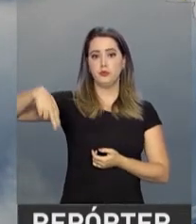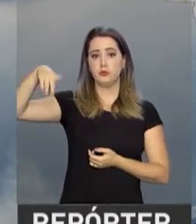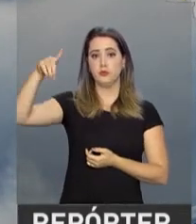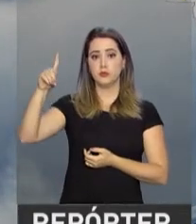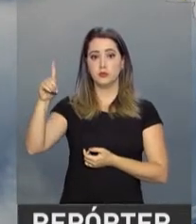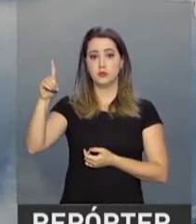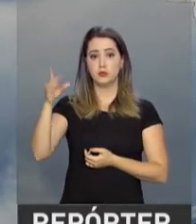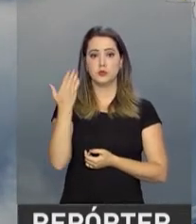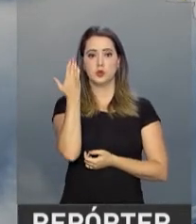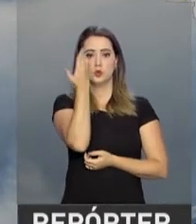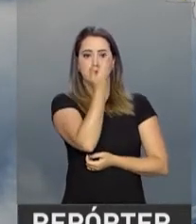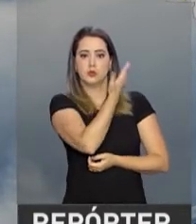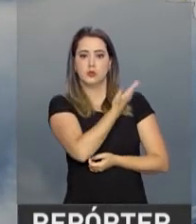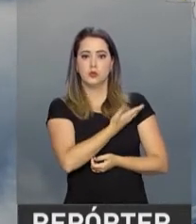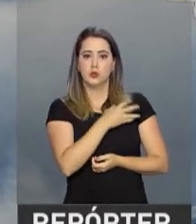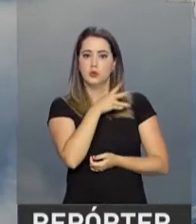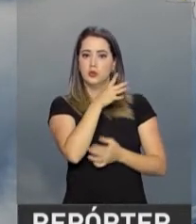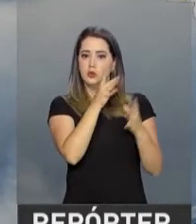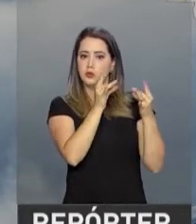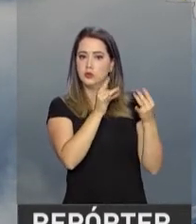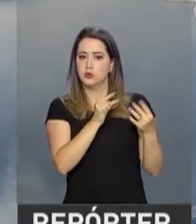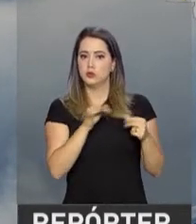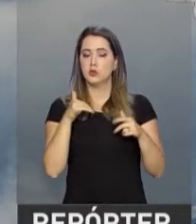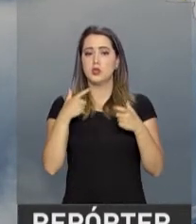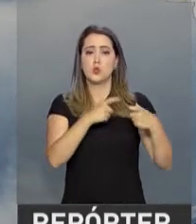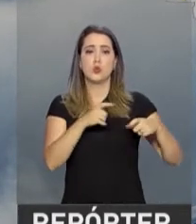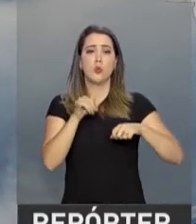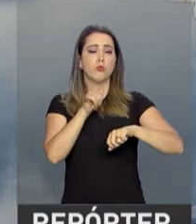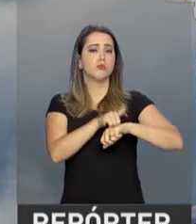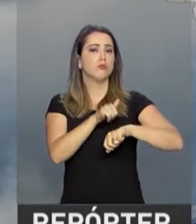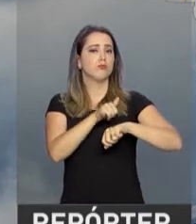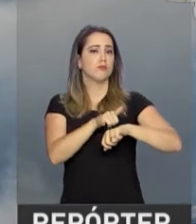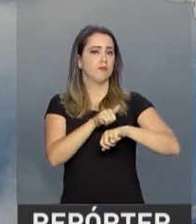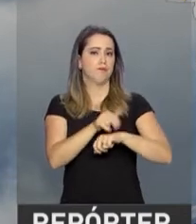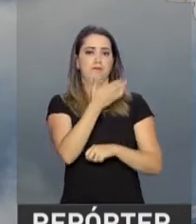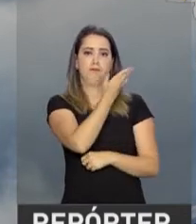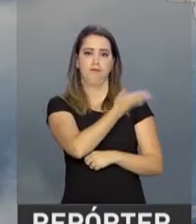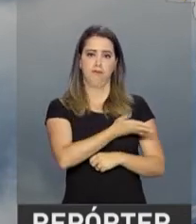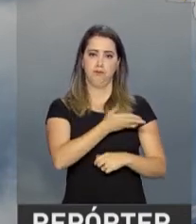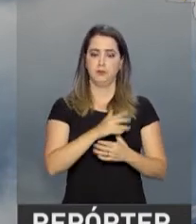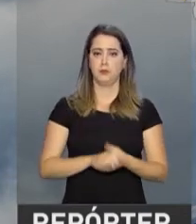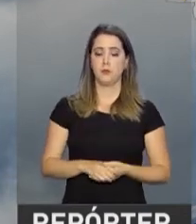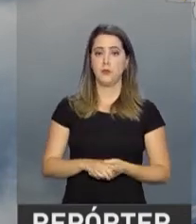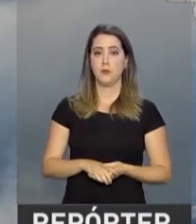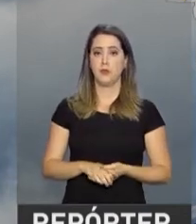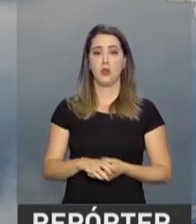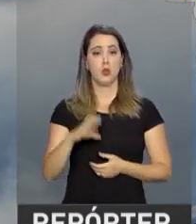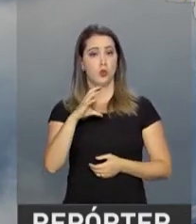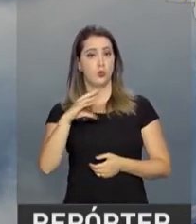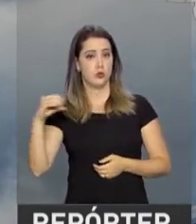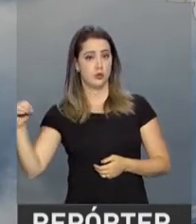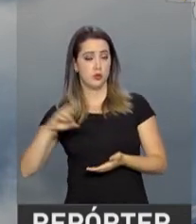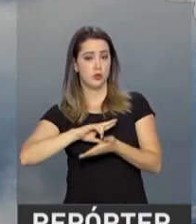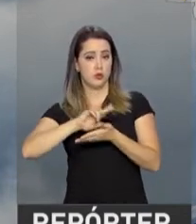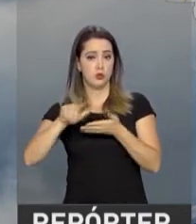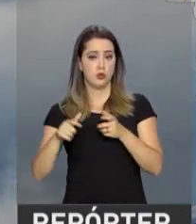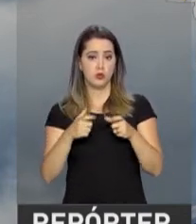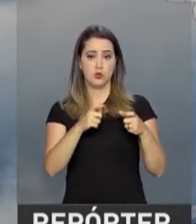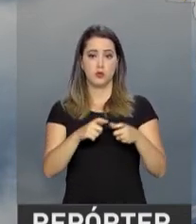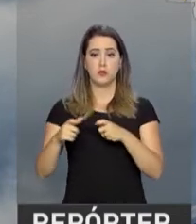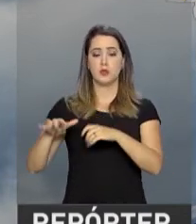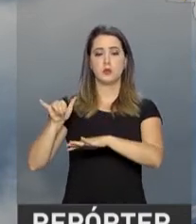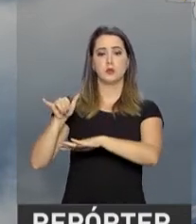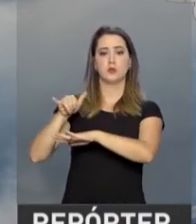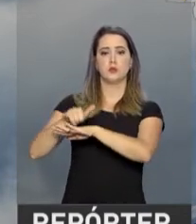e aracaju juazeiro do norte campina grande e recife no centro oeste várzea grande